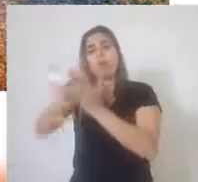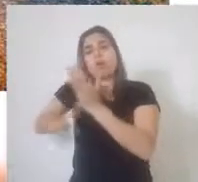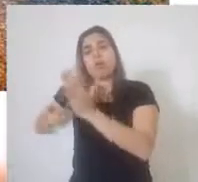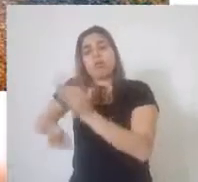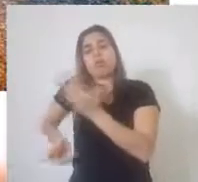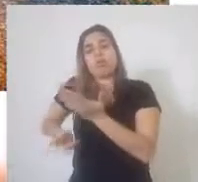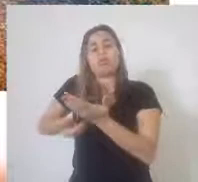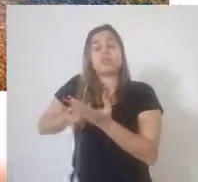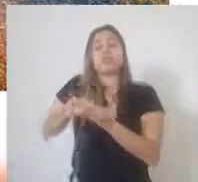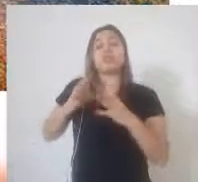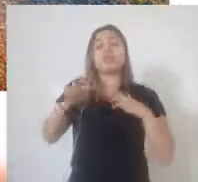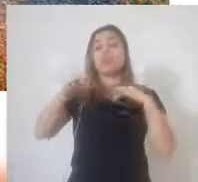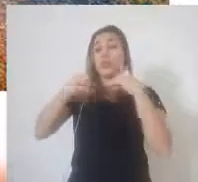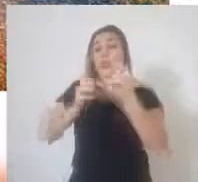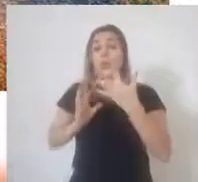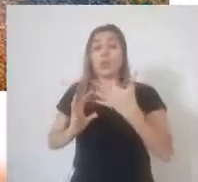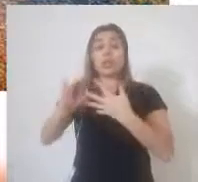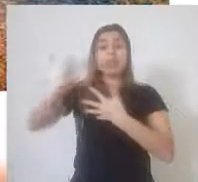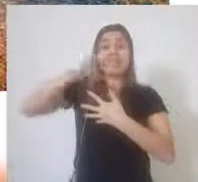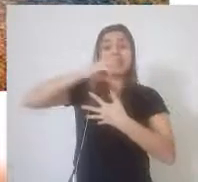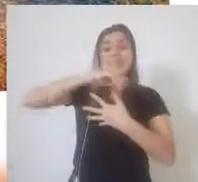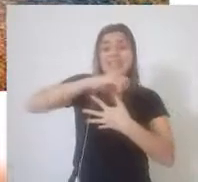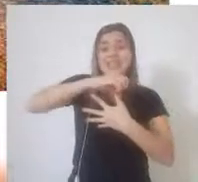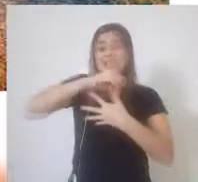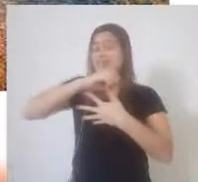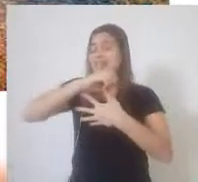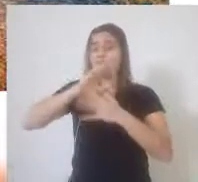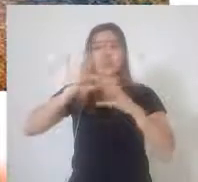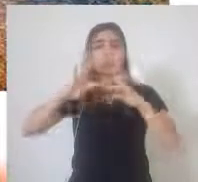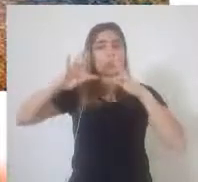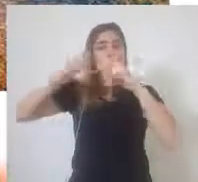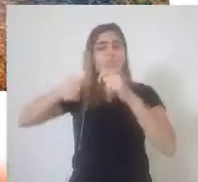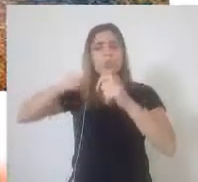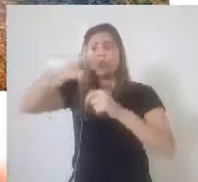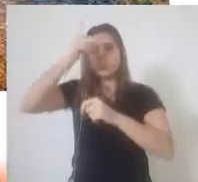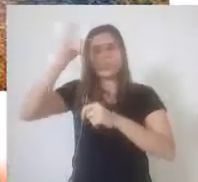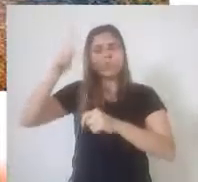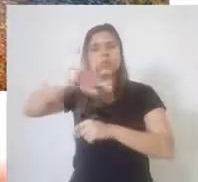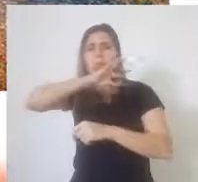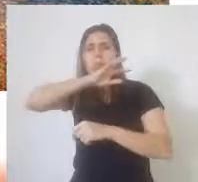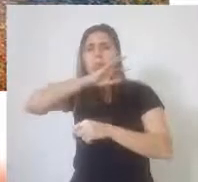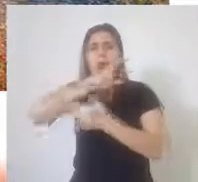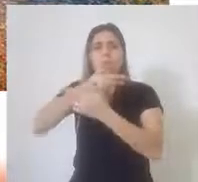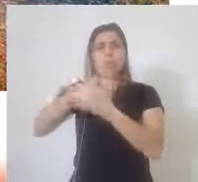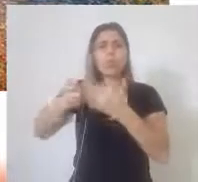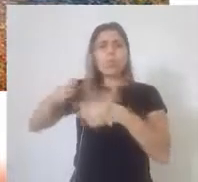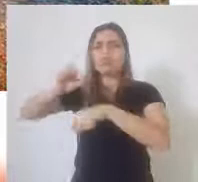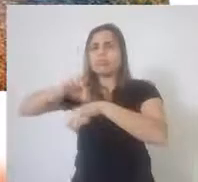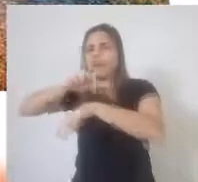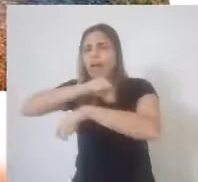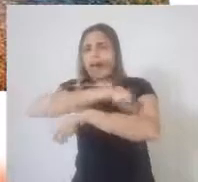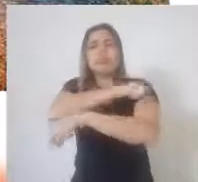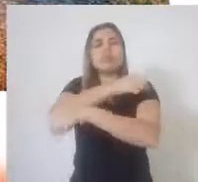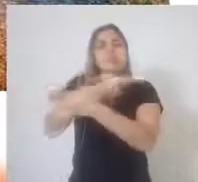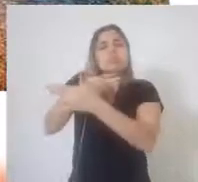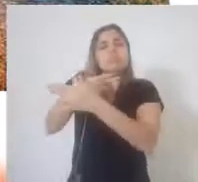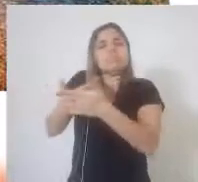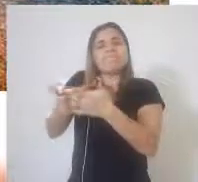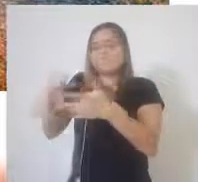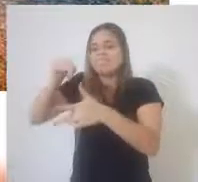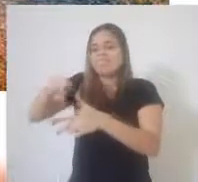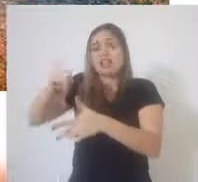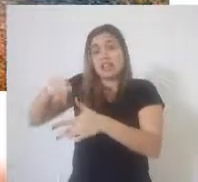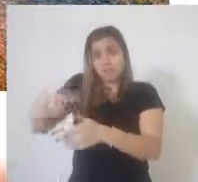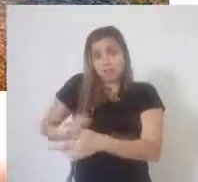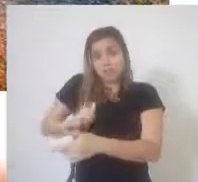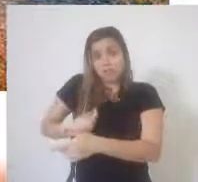desequilibrada. E toda a cadeia, toda a teia alimentar, todos os organismos que vêm necessitando dos